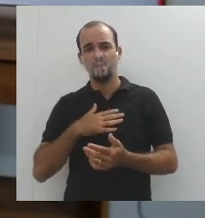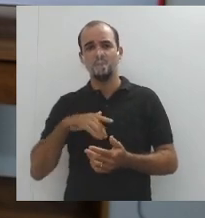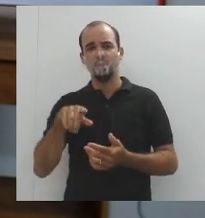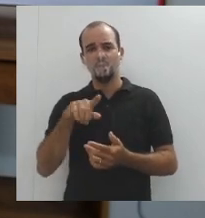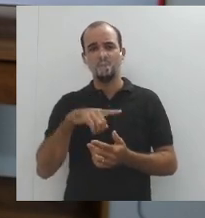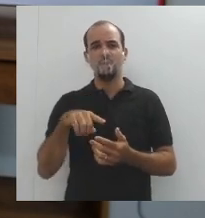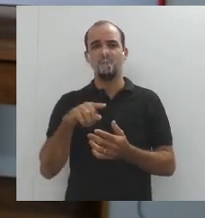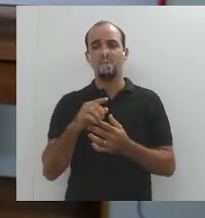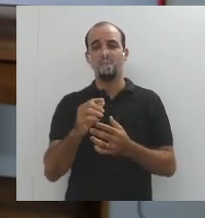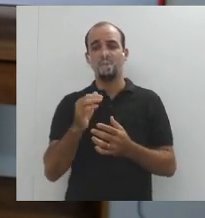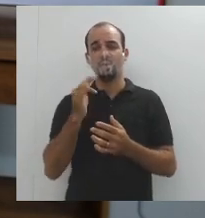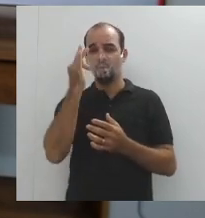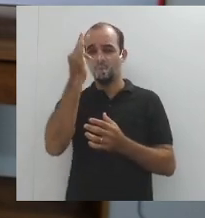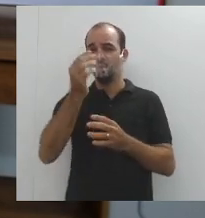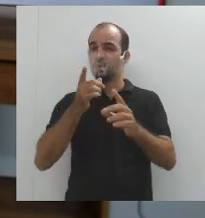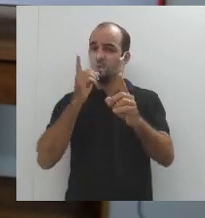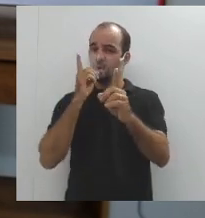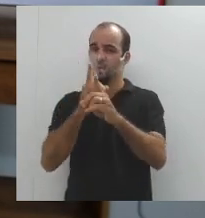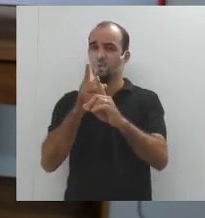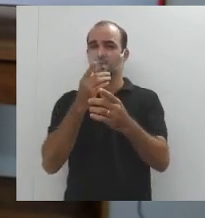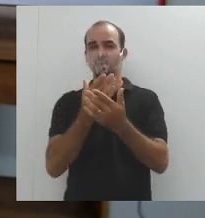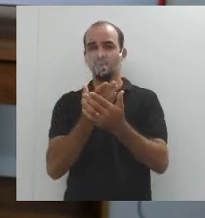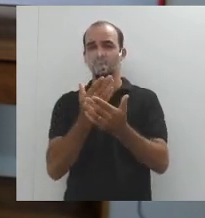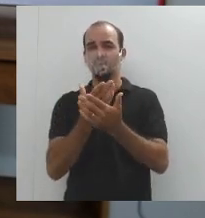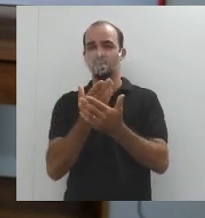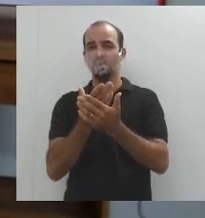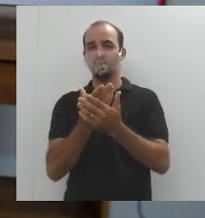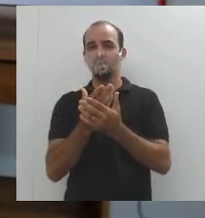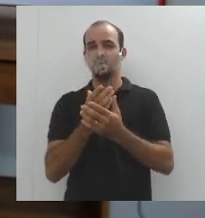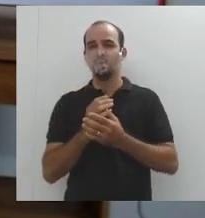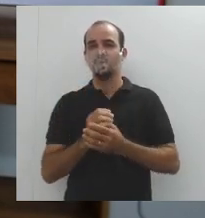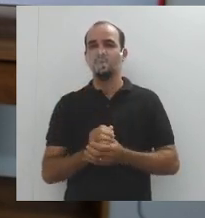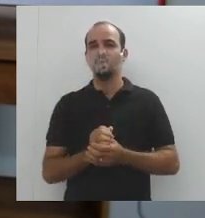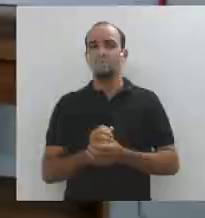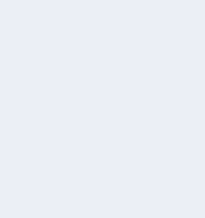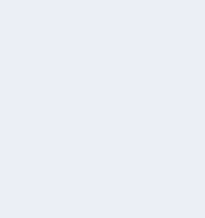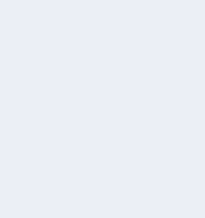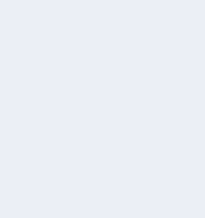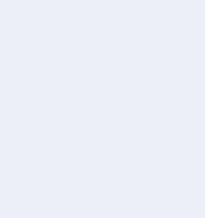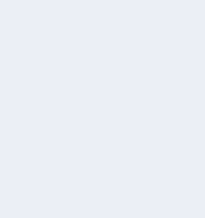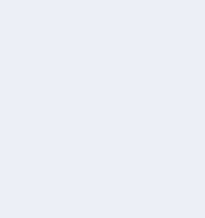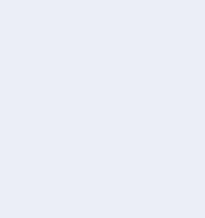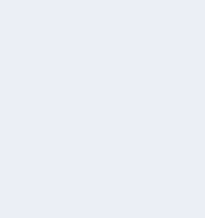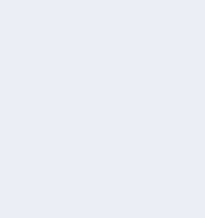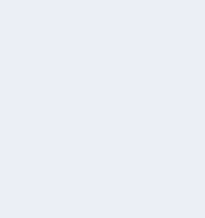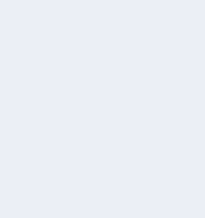vocês na nossa aula a seguir.